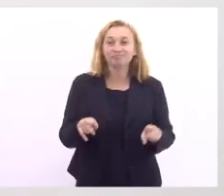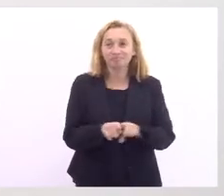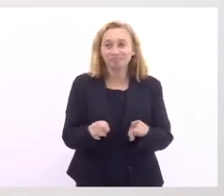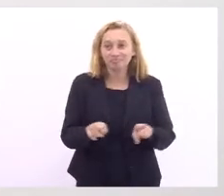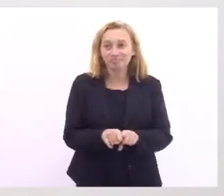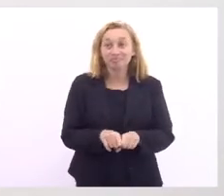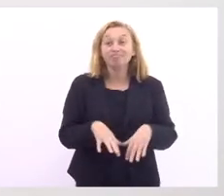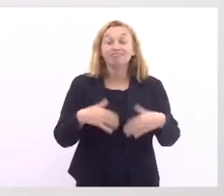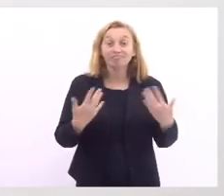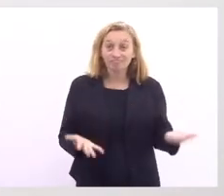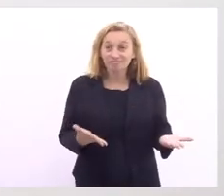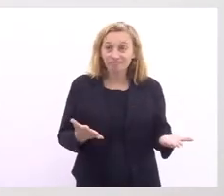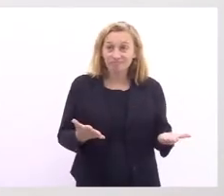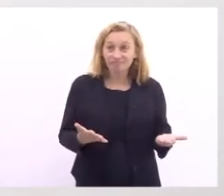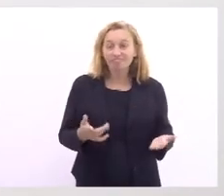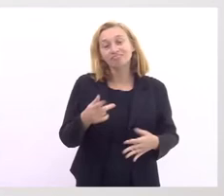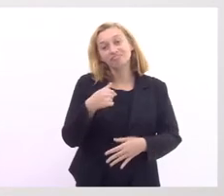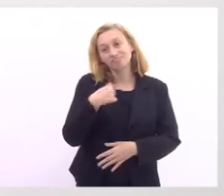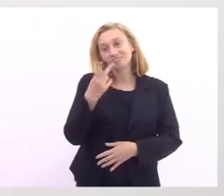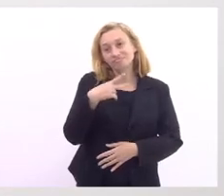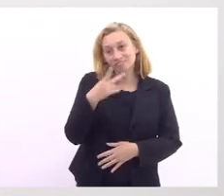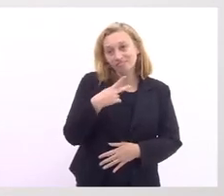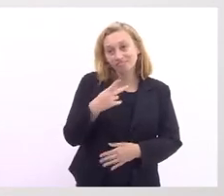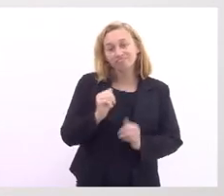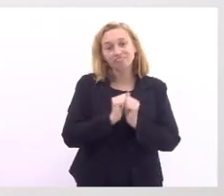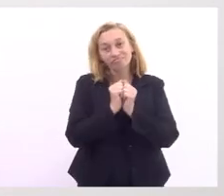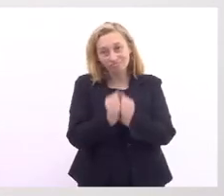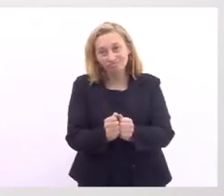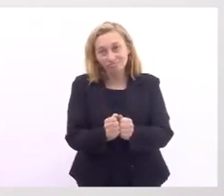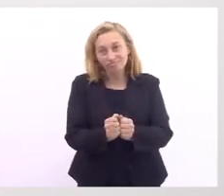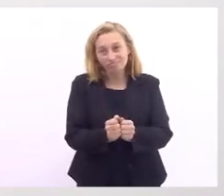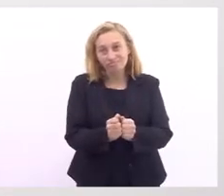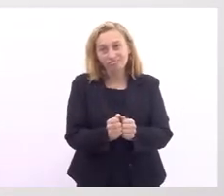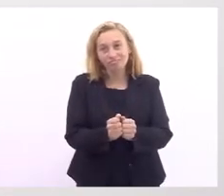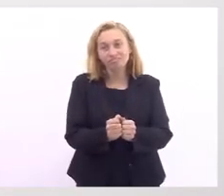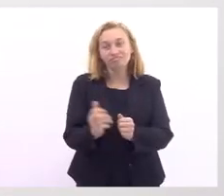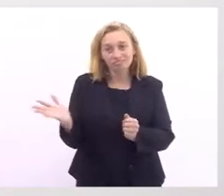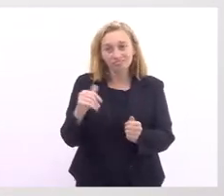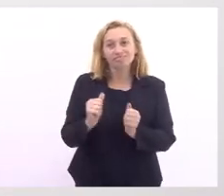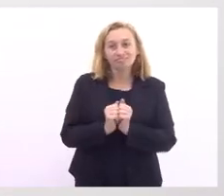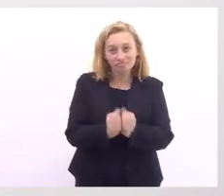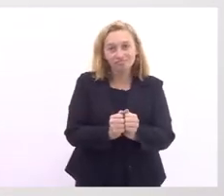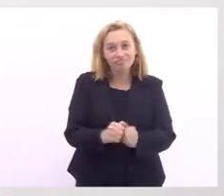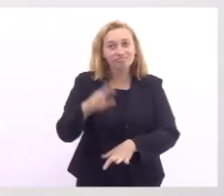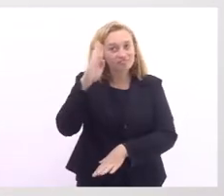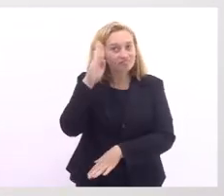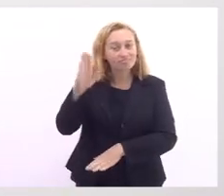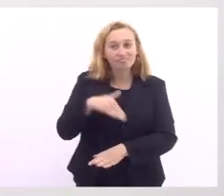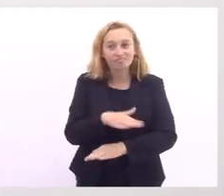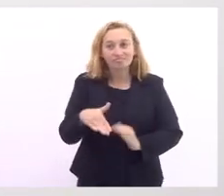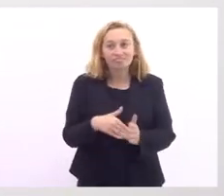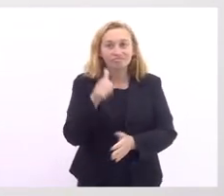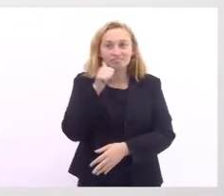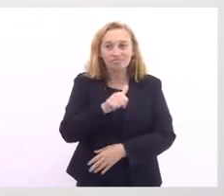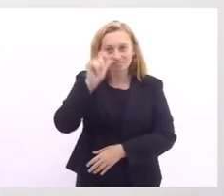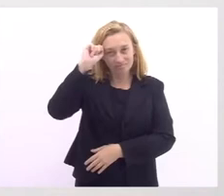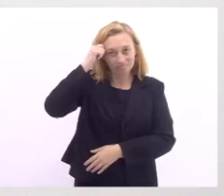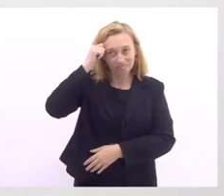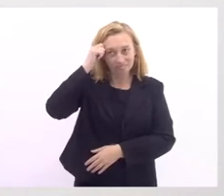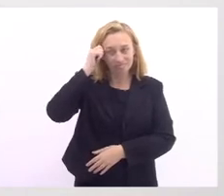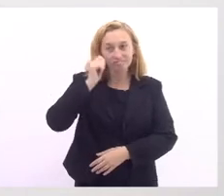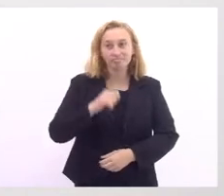né então quando eu falo eu falo junto e vem junto comigo principalmente todas as mulheres